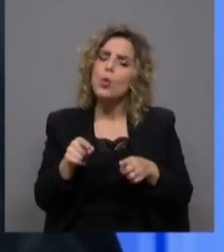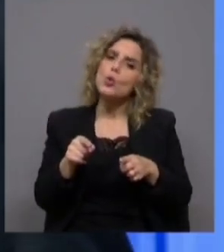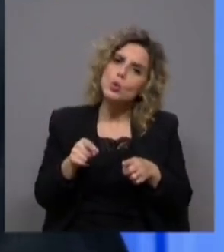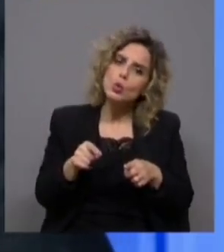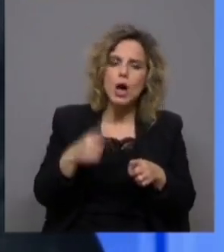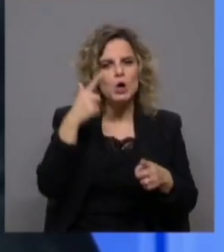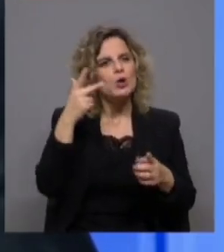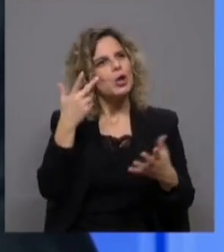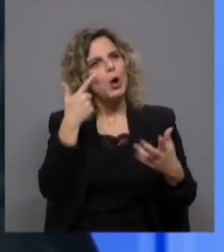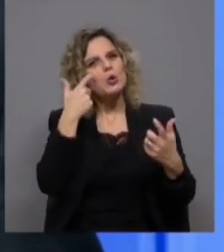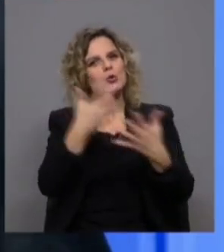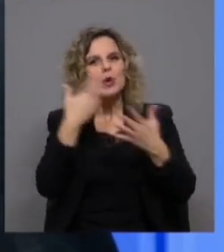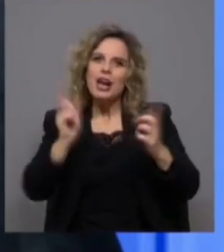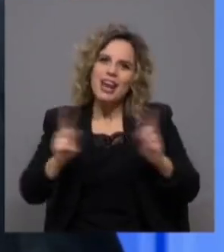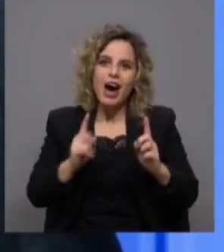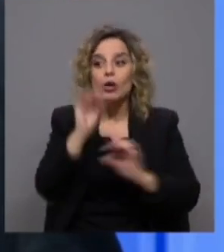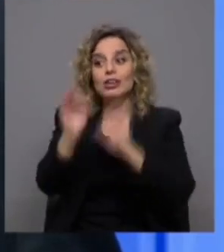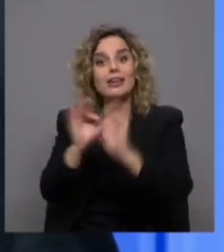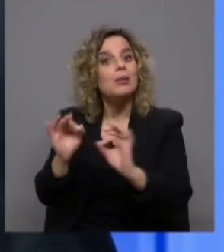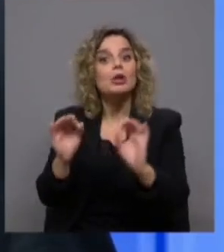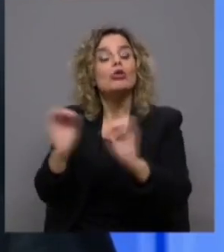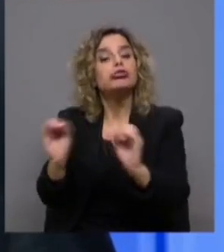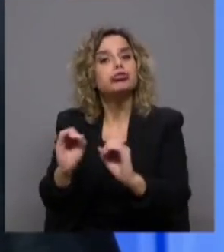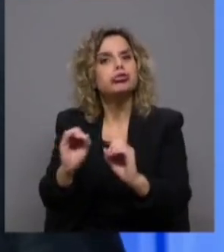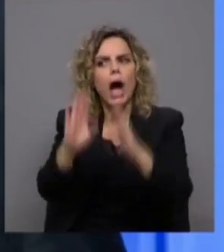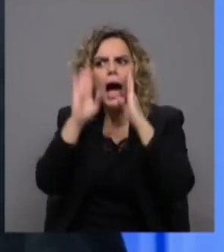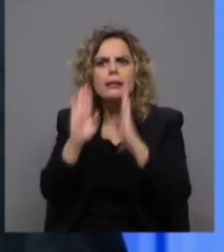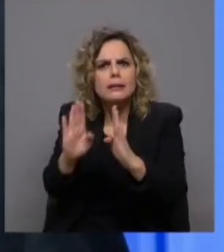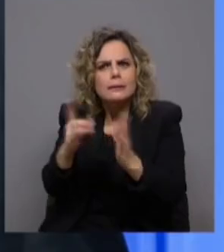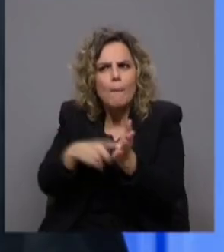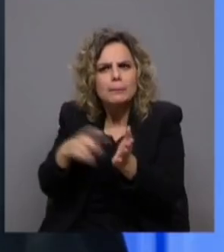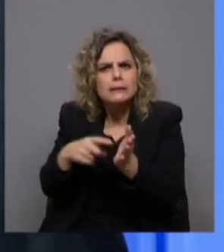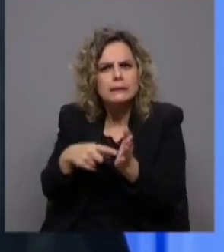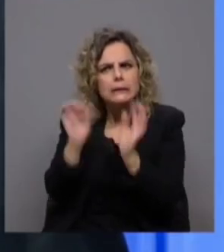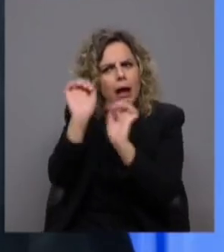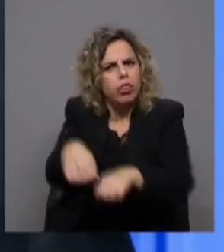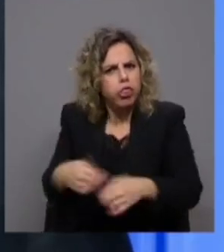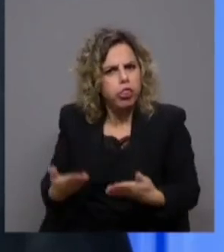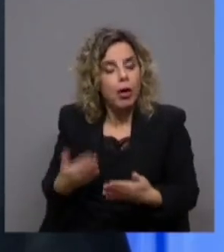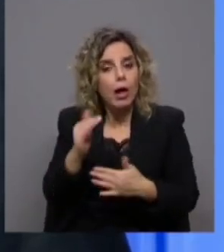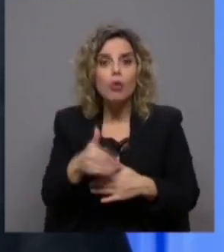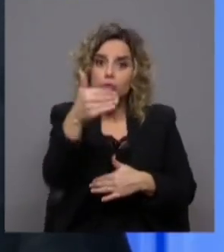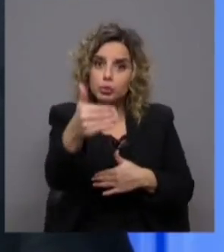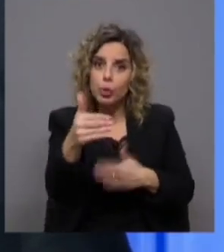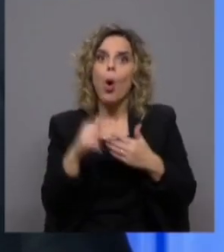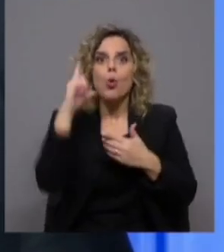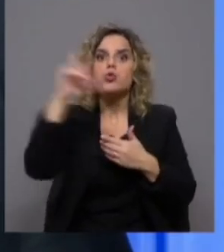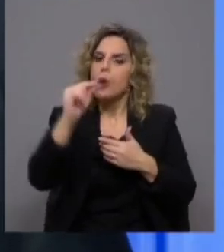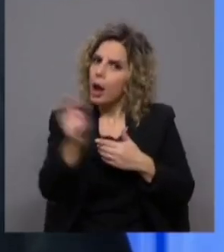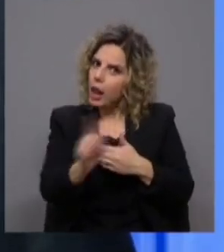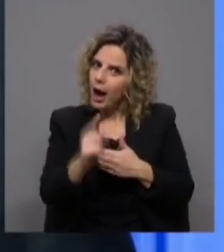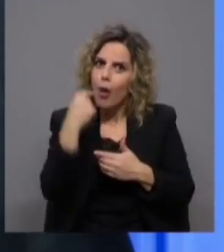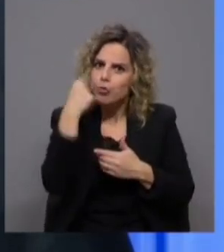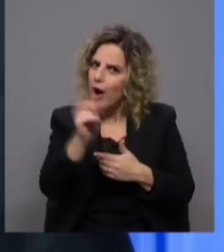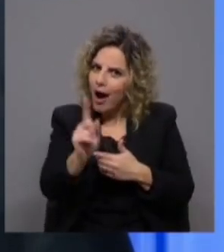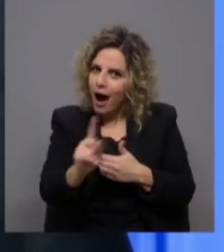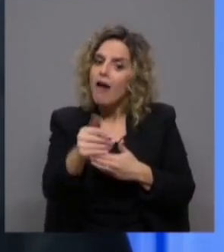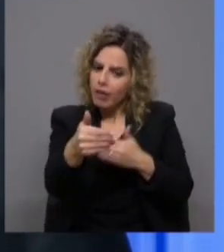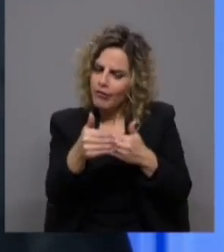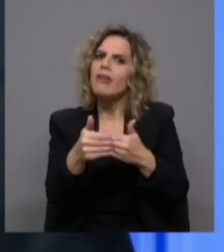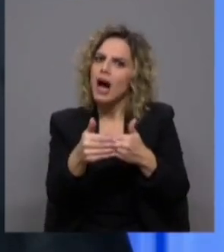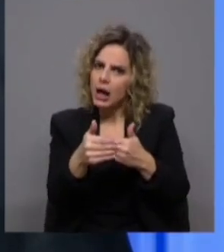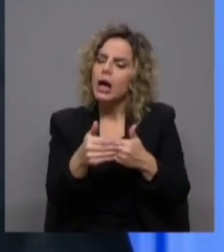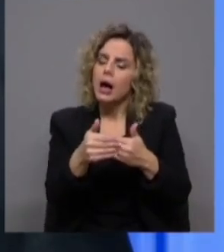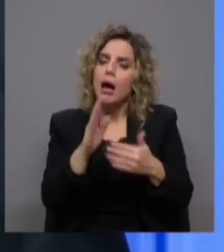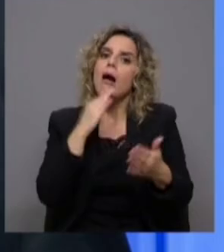não é tão visível e por isso não é tratada também não tem tal atenção conhecia e que no futuro e não últimos 15 vamos pagar fortemente